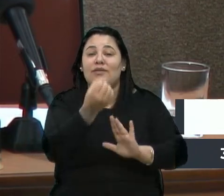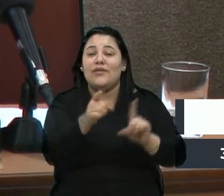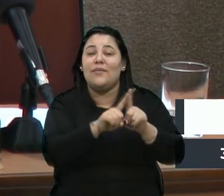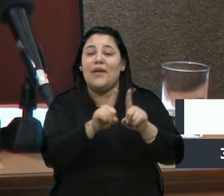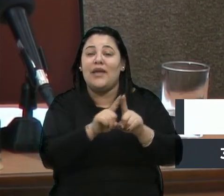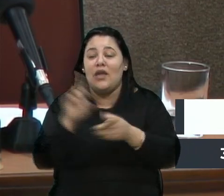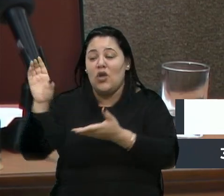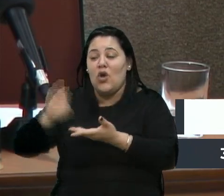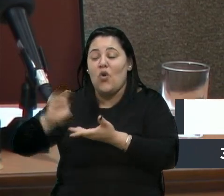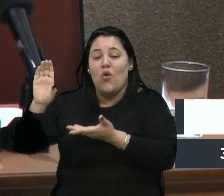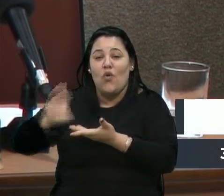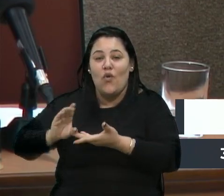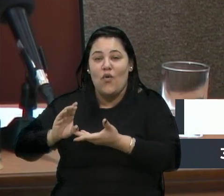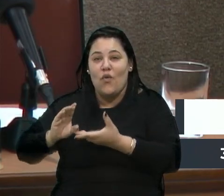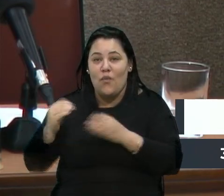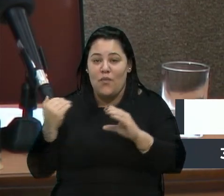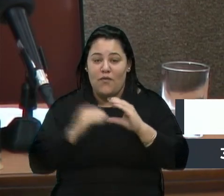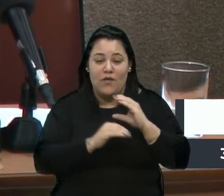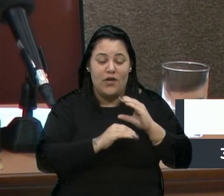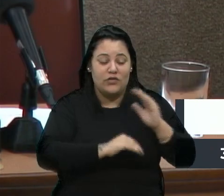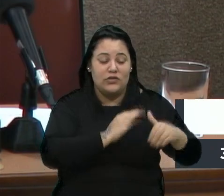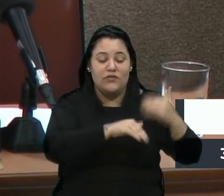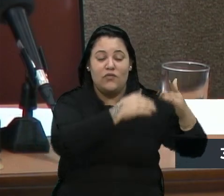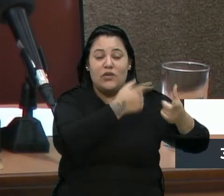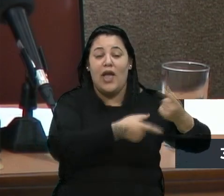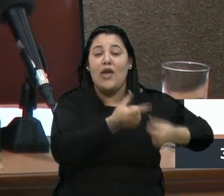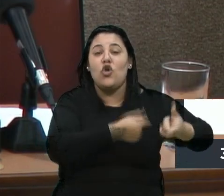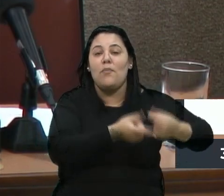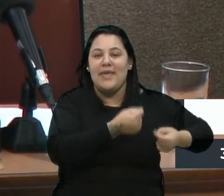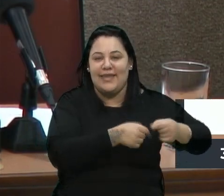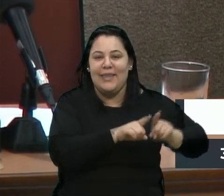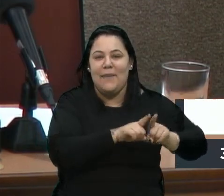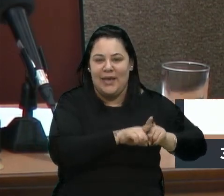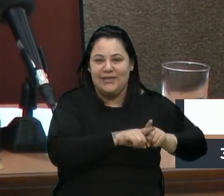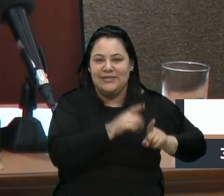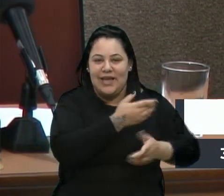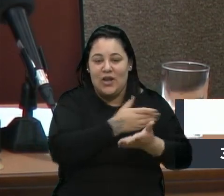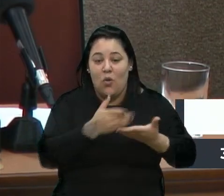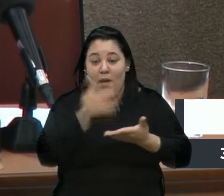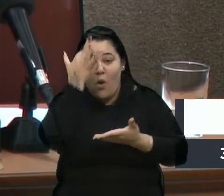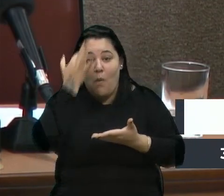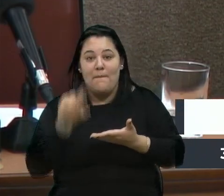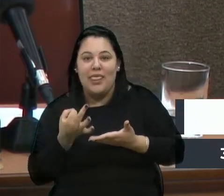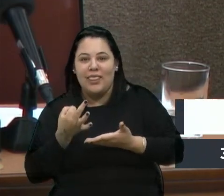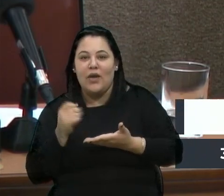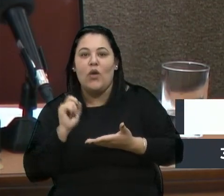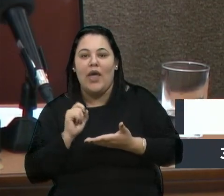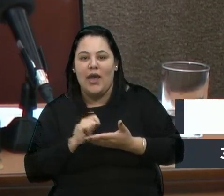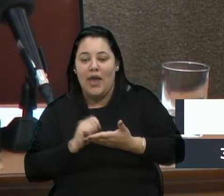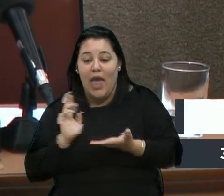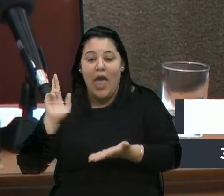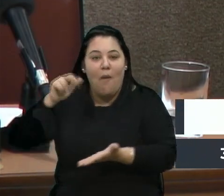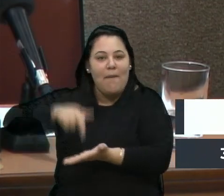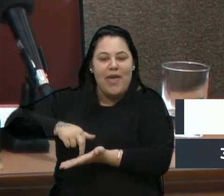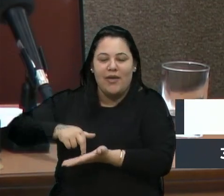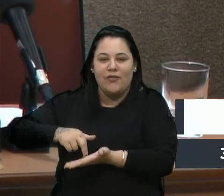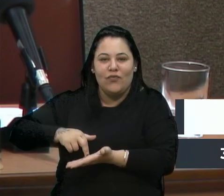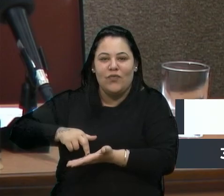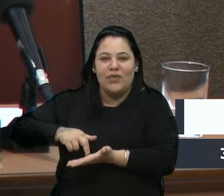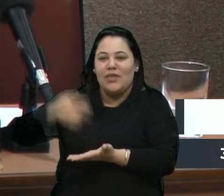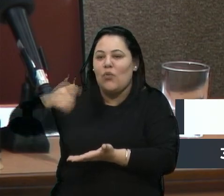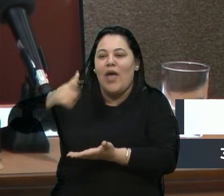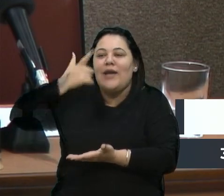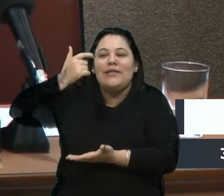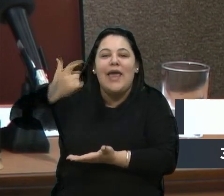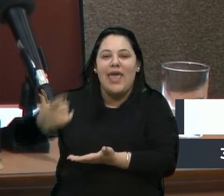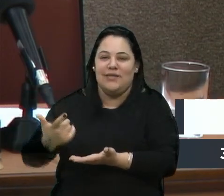recurso que está destinado para a Secretaria de Desenvolvimento Econômico. Né? A gente começa a compreender, né, que realmente não tem esse interesse,